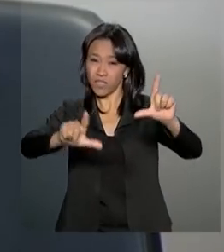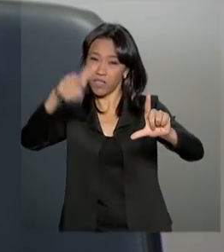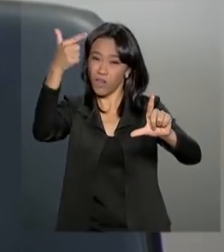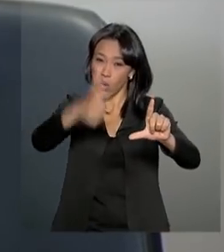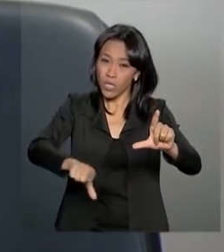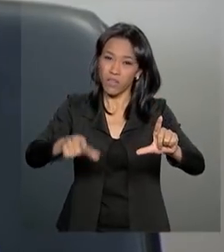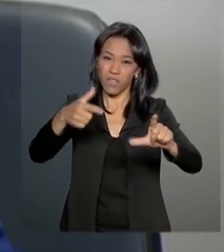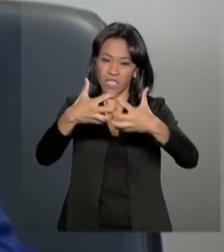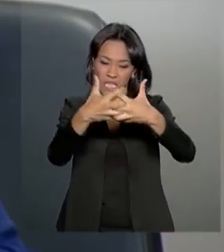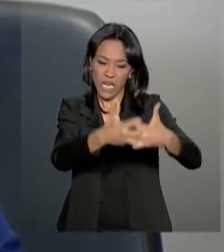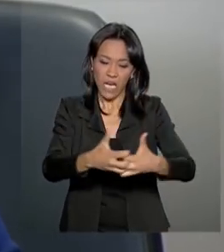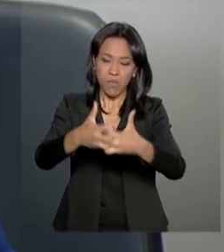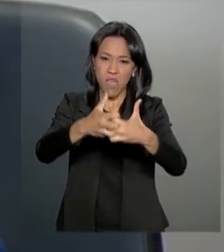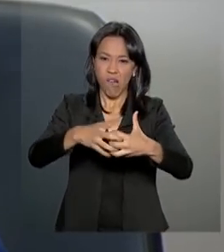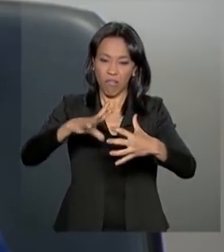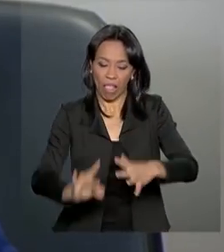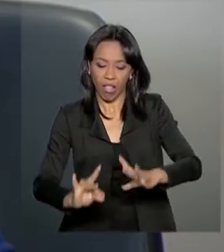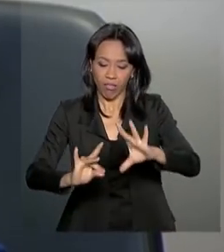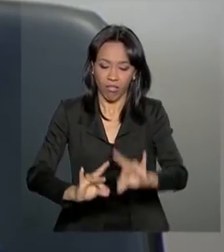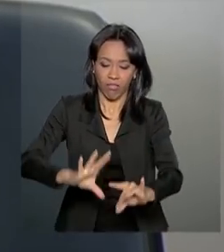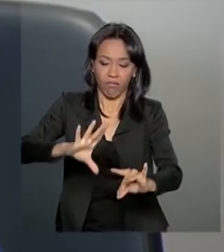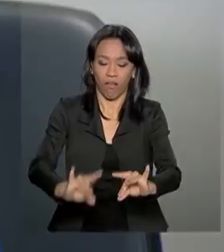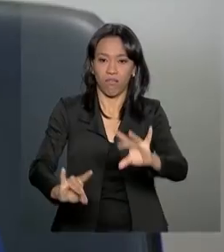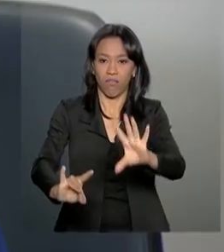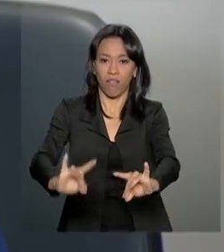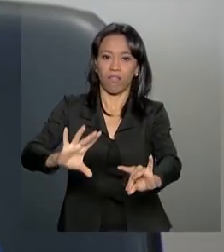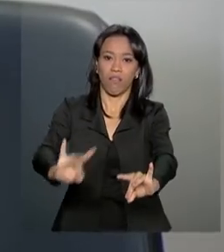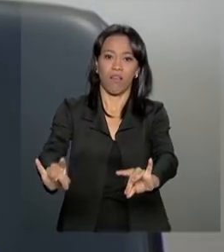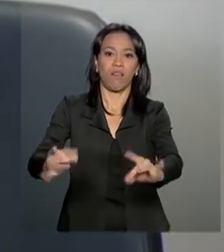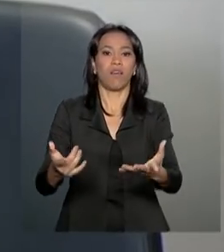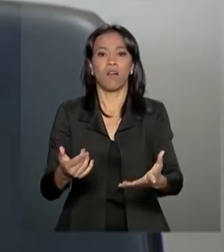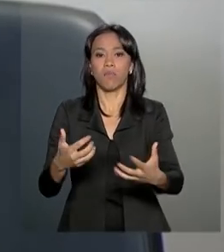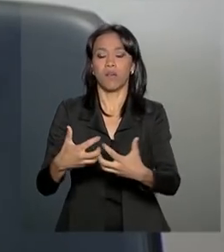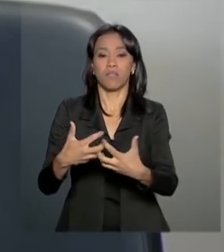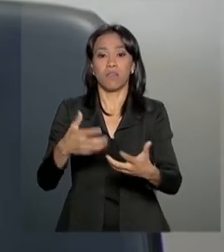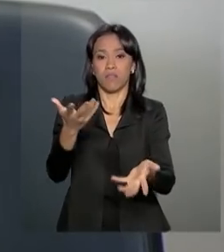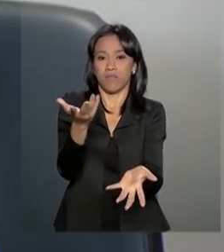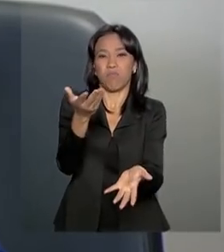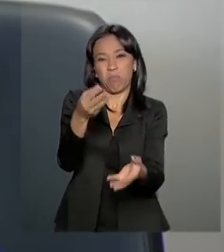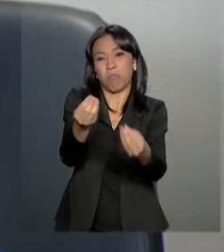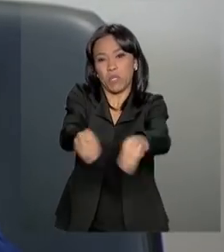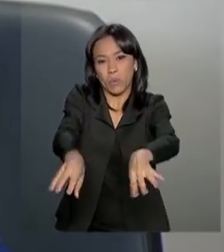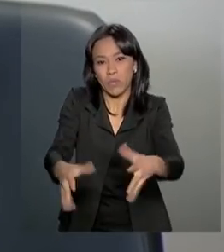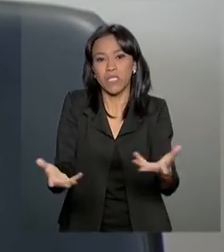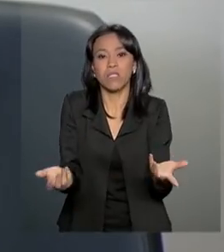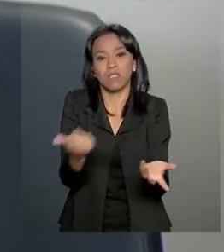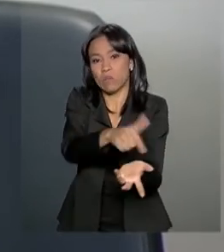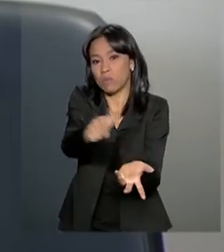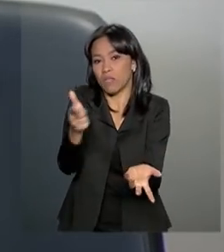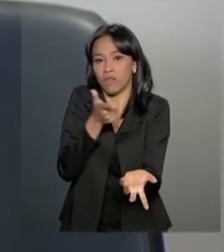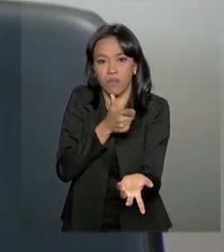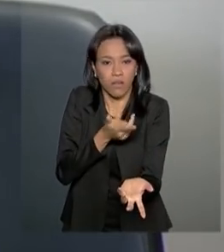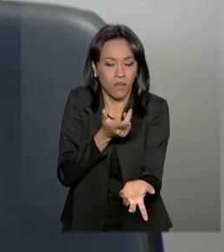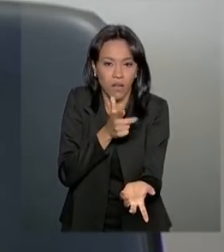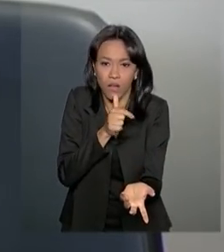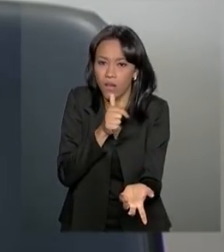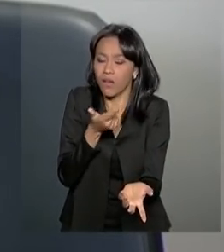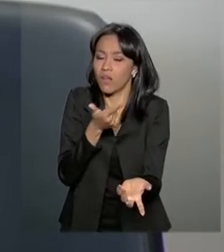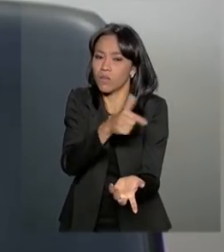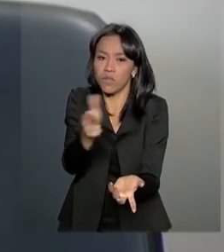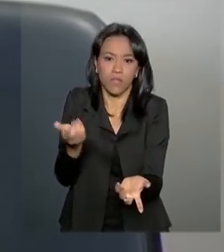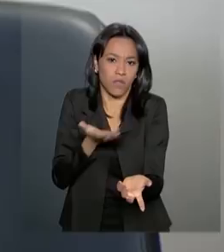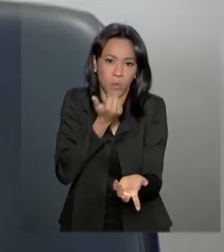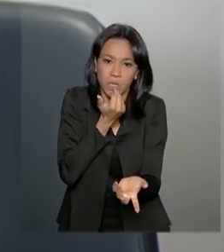caminhão atolado, caminhoneiros sem condições de estar ali, sem água, sem alimentação, enfim,